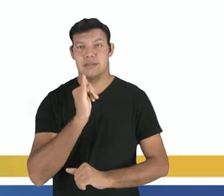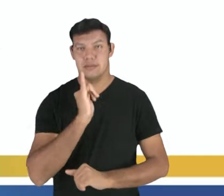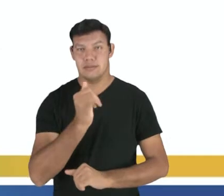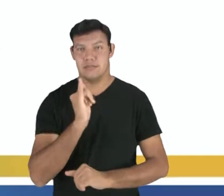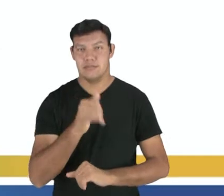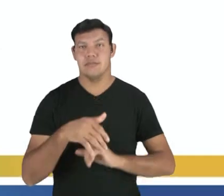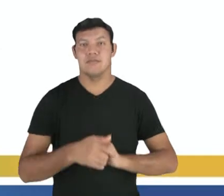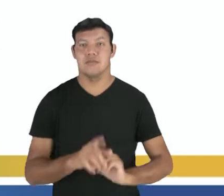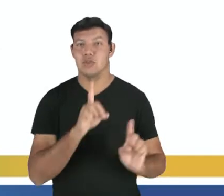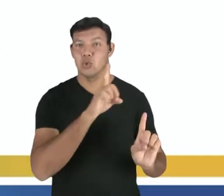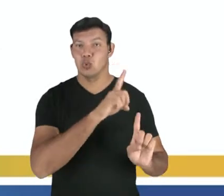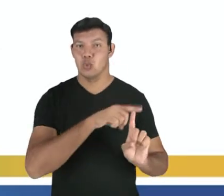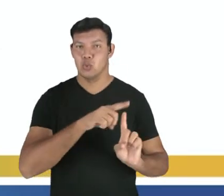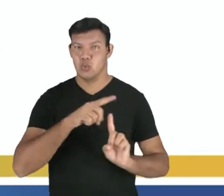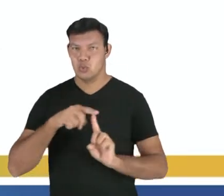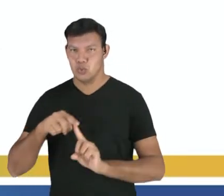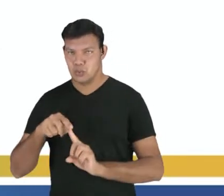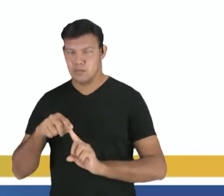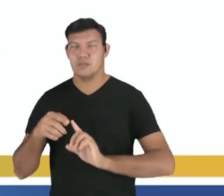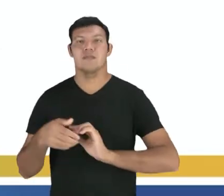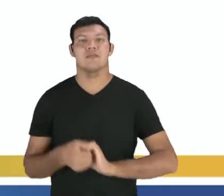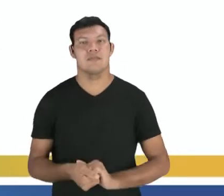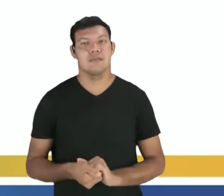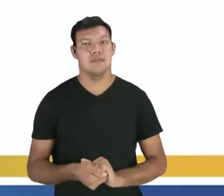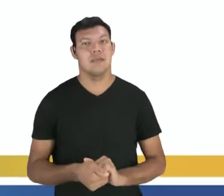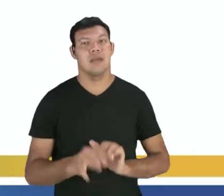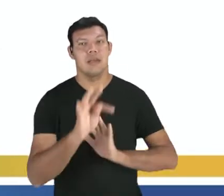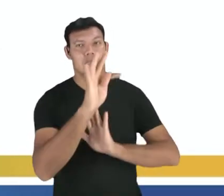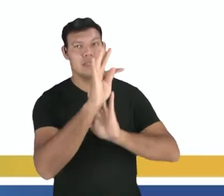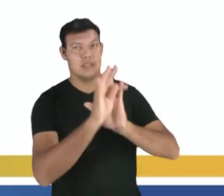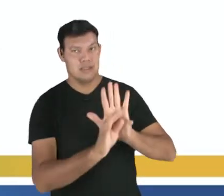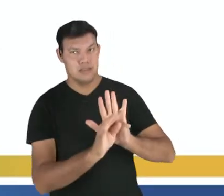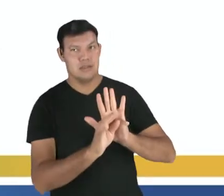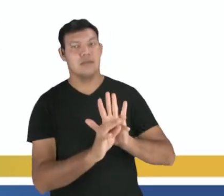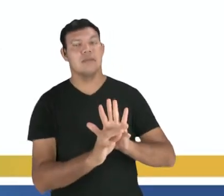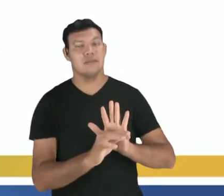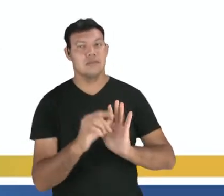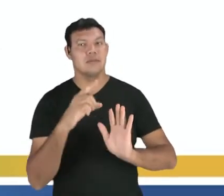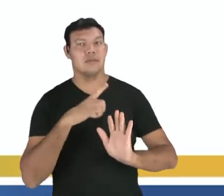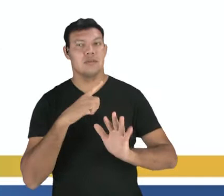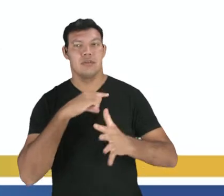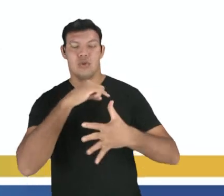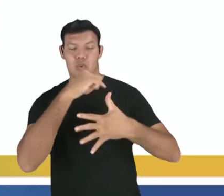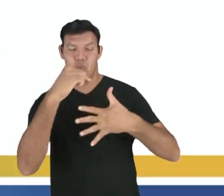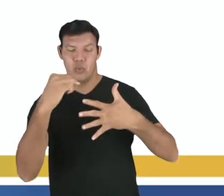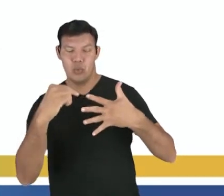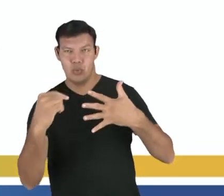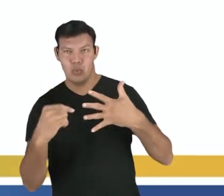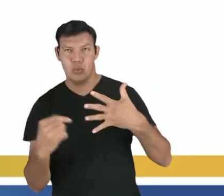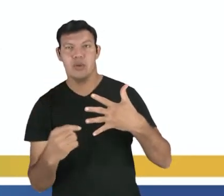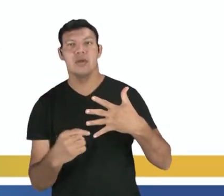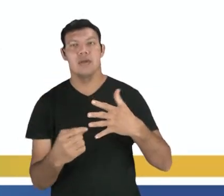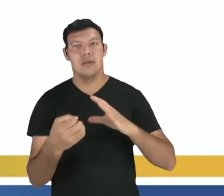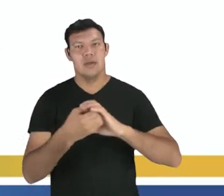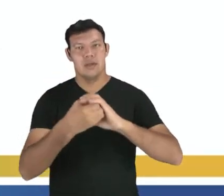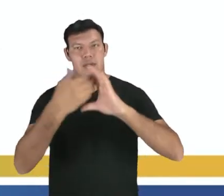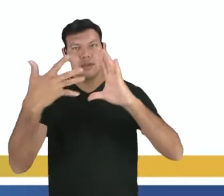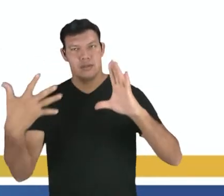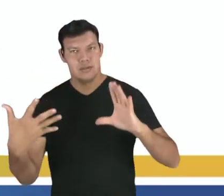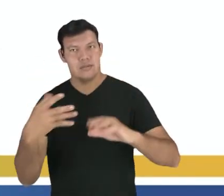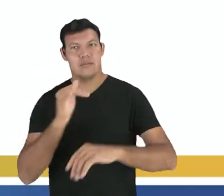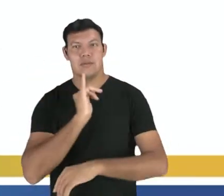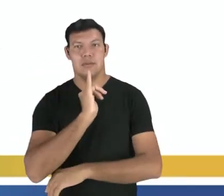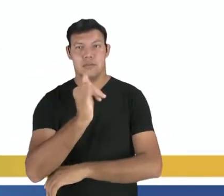é a tipologia é o texto que possui esses elementos que se configuram uma